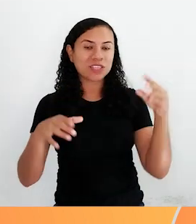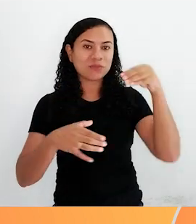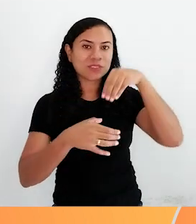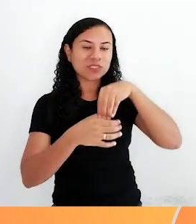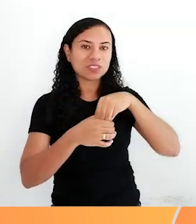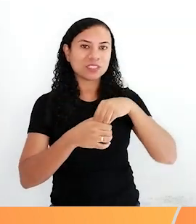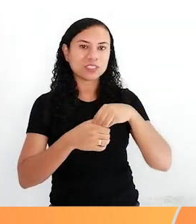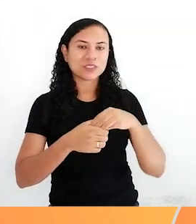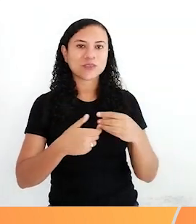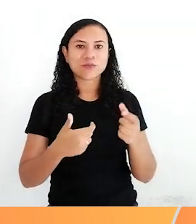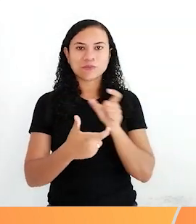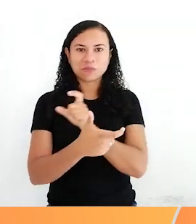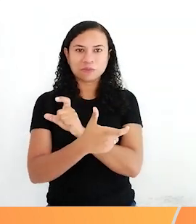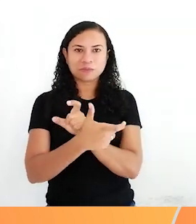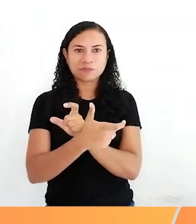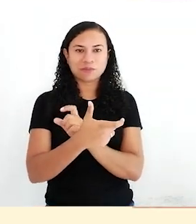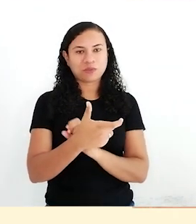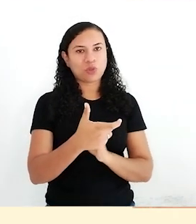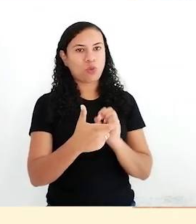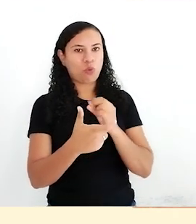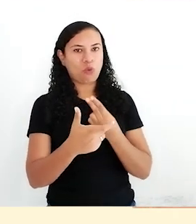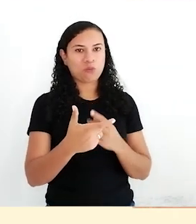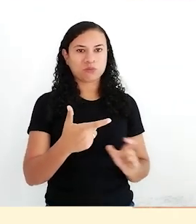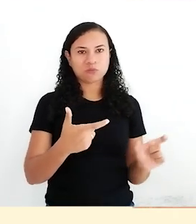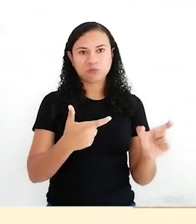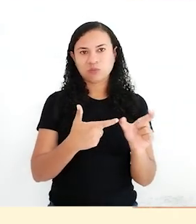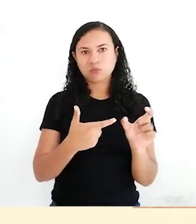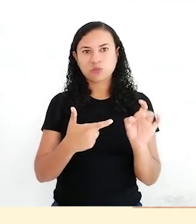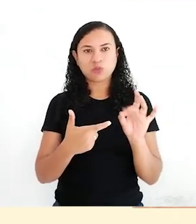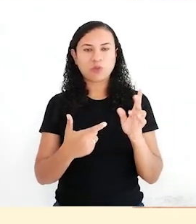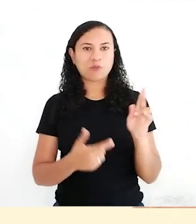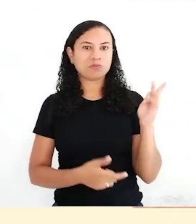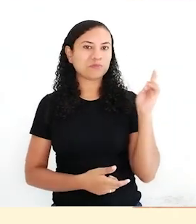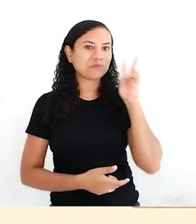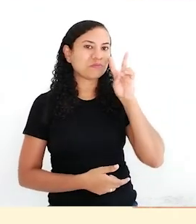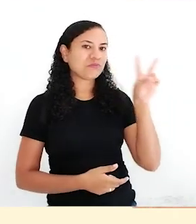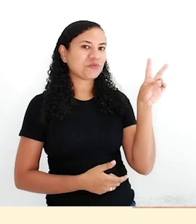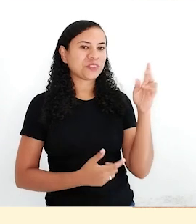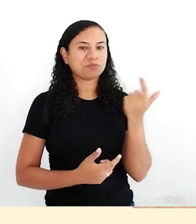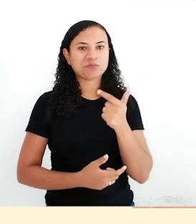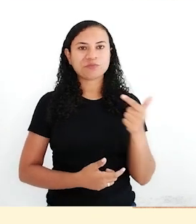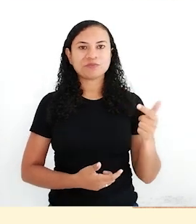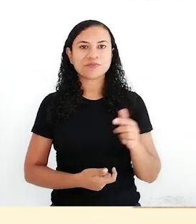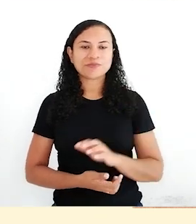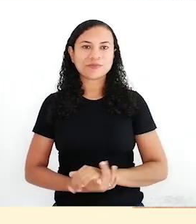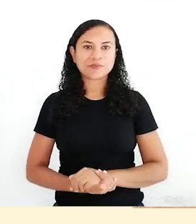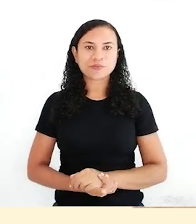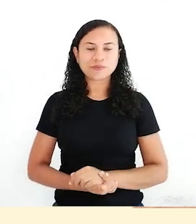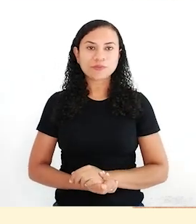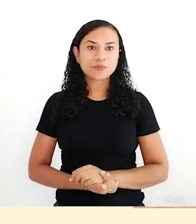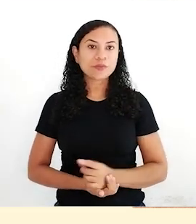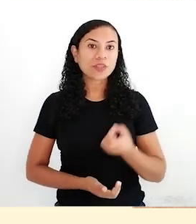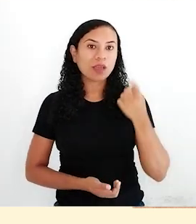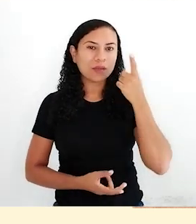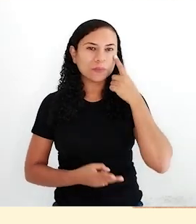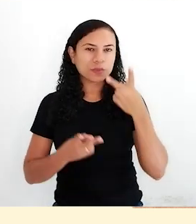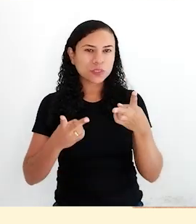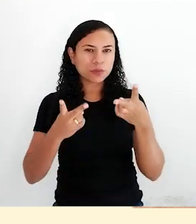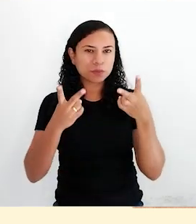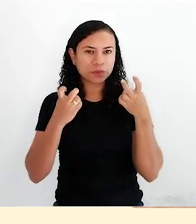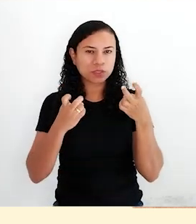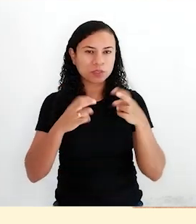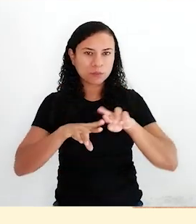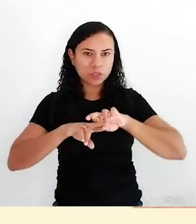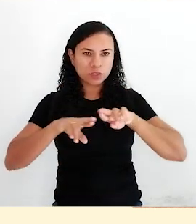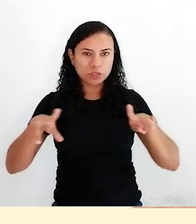palavras entriste nem tristecer. Para estabelecer a diferença entre derivação prefixal e sufixal e